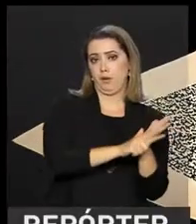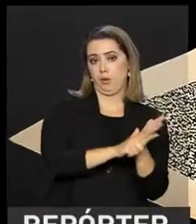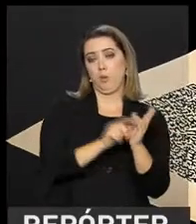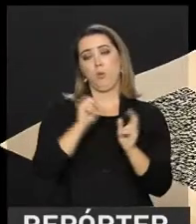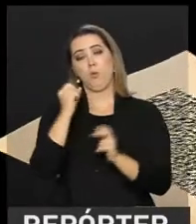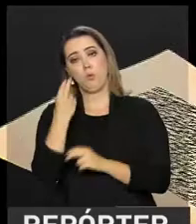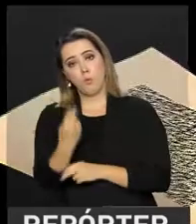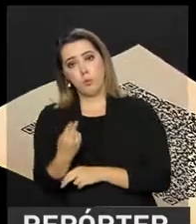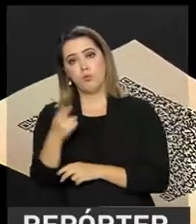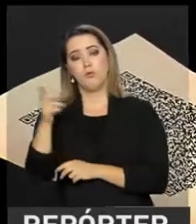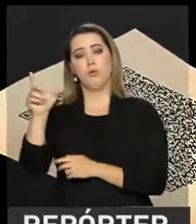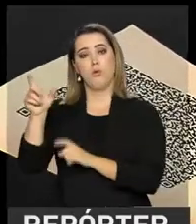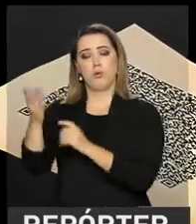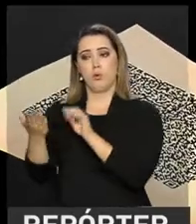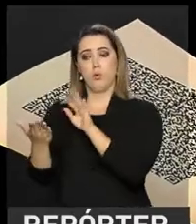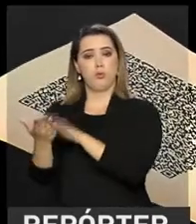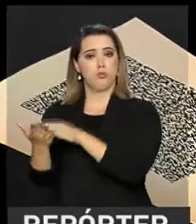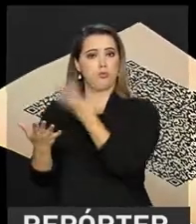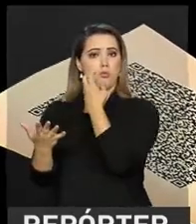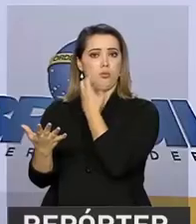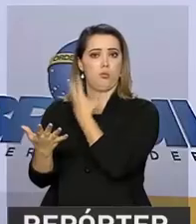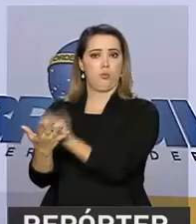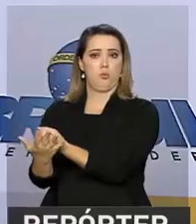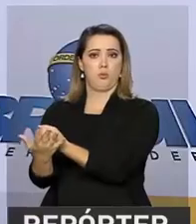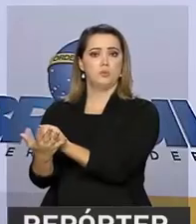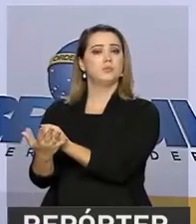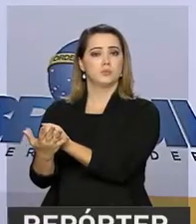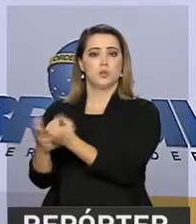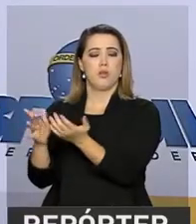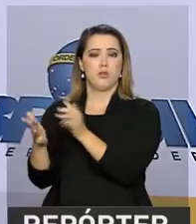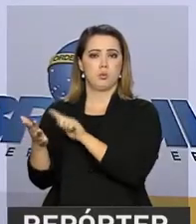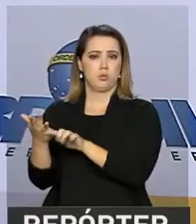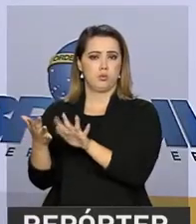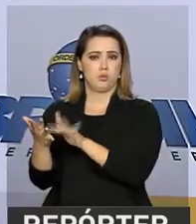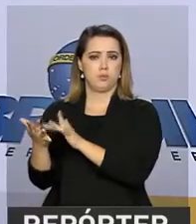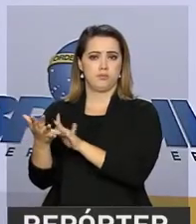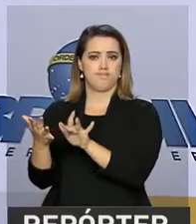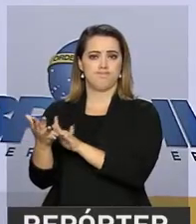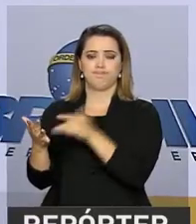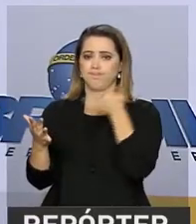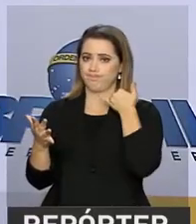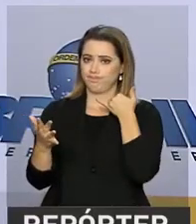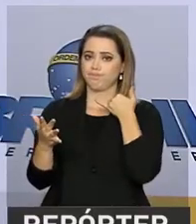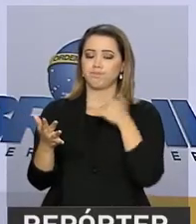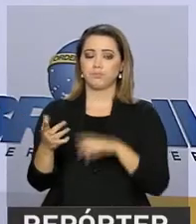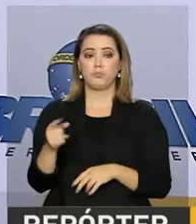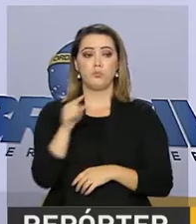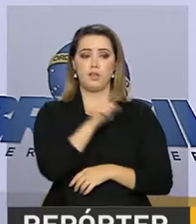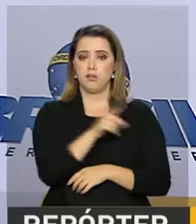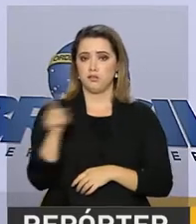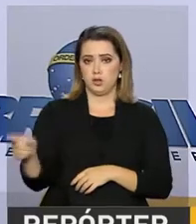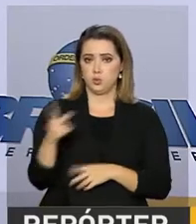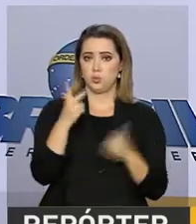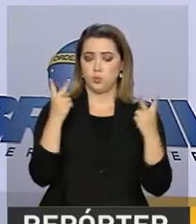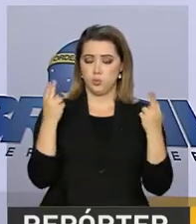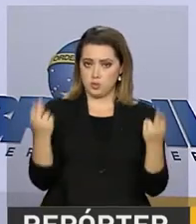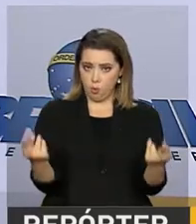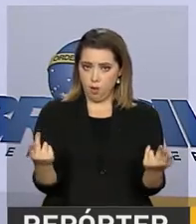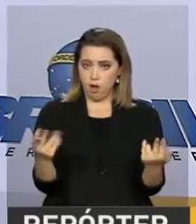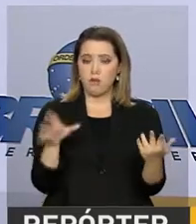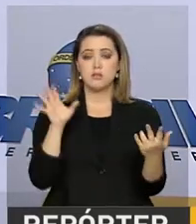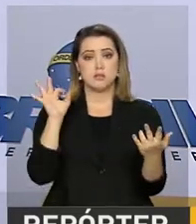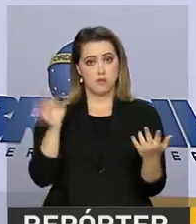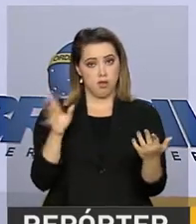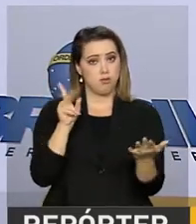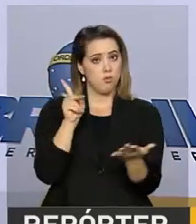tanto o congresso quanto em forma ap digital habitação um papel continua válida a cnh em formato digital vai